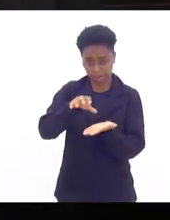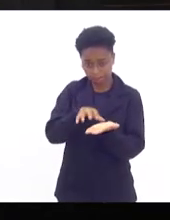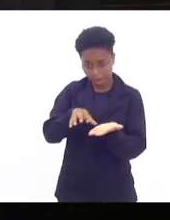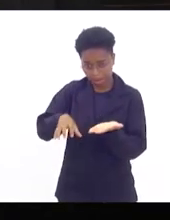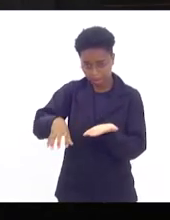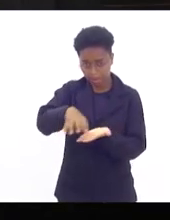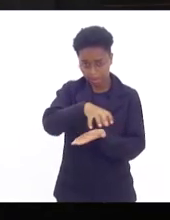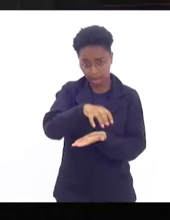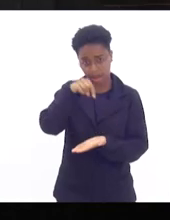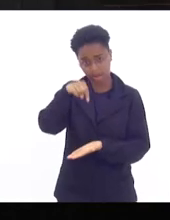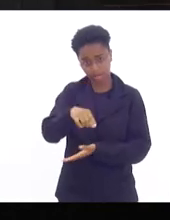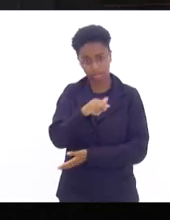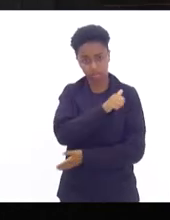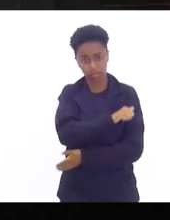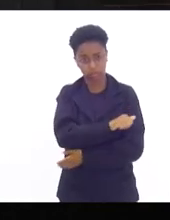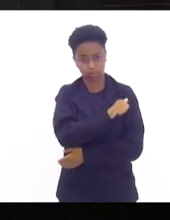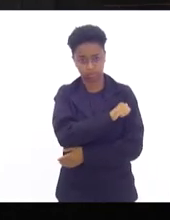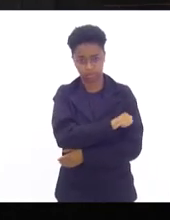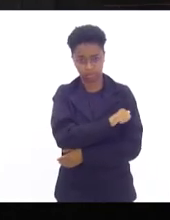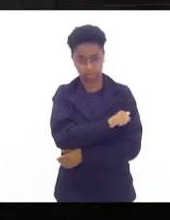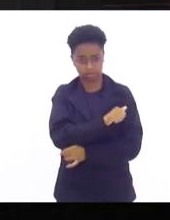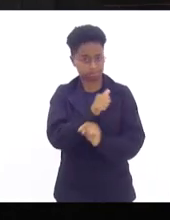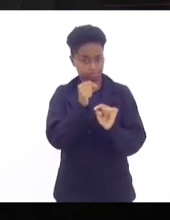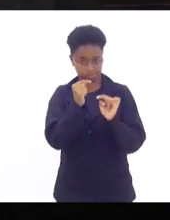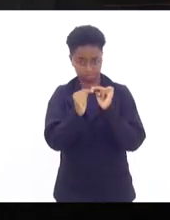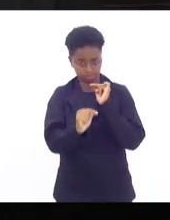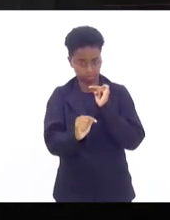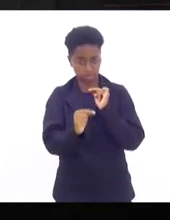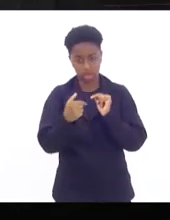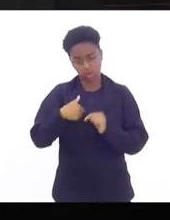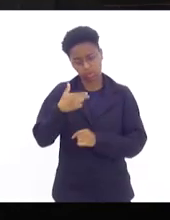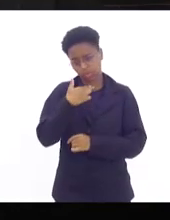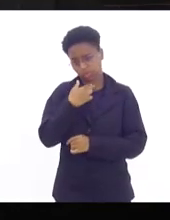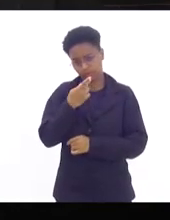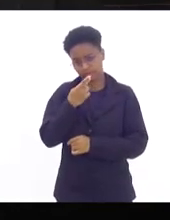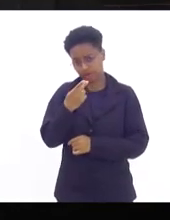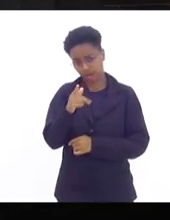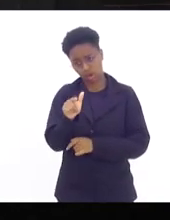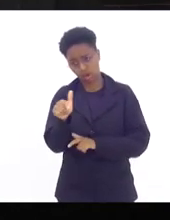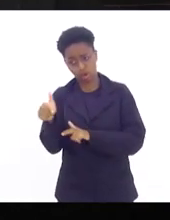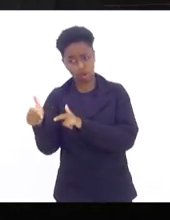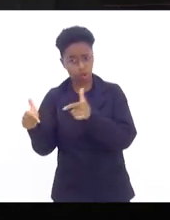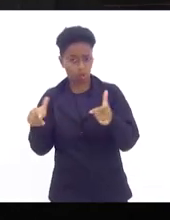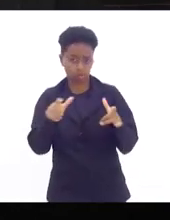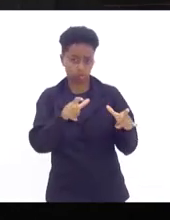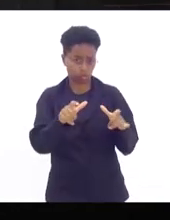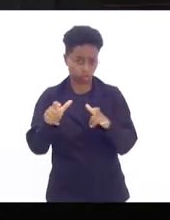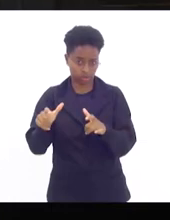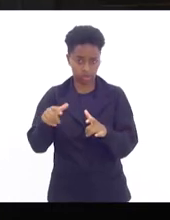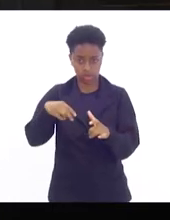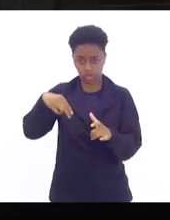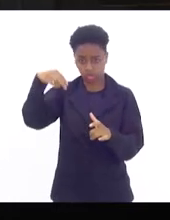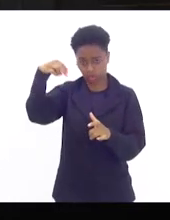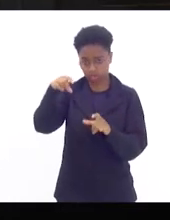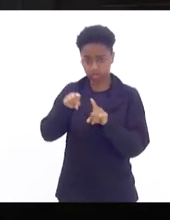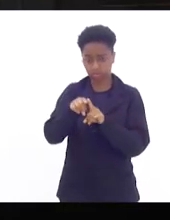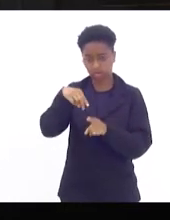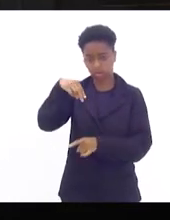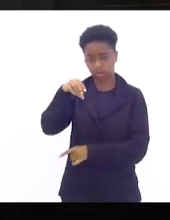Janeiro. Não posso fazer a mesma afirmação sobre o norte e o nosso